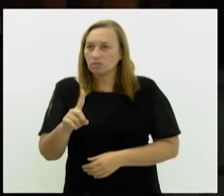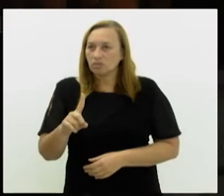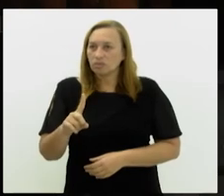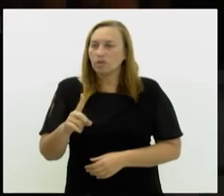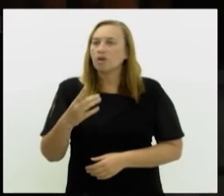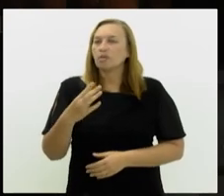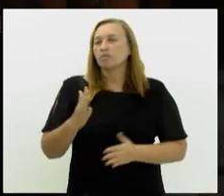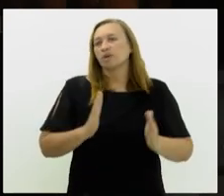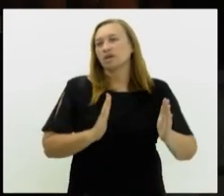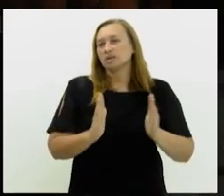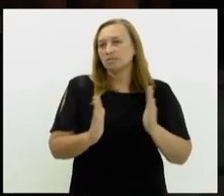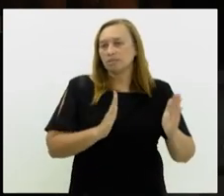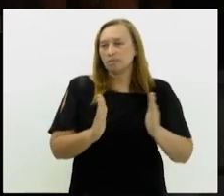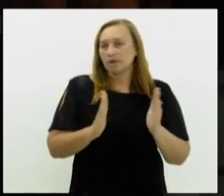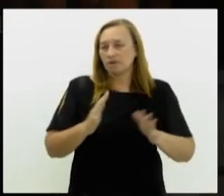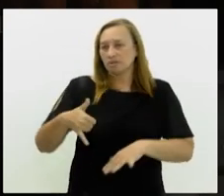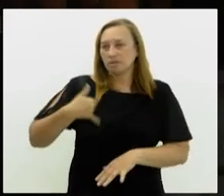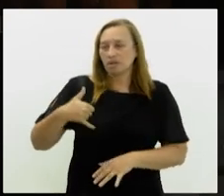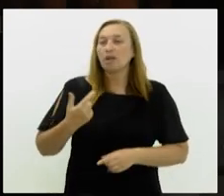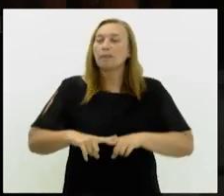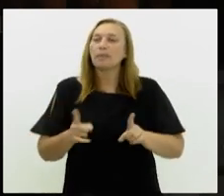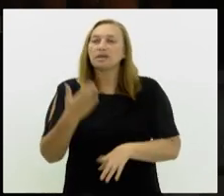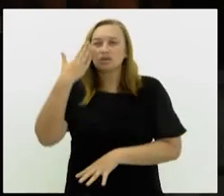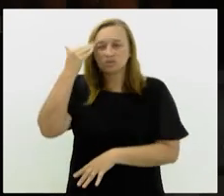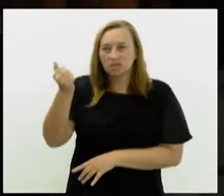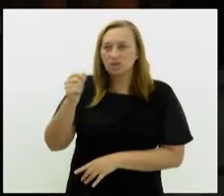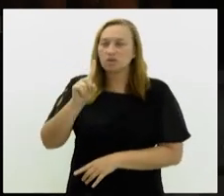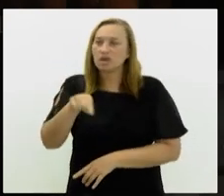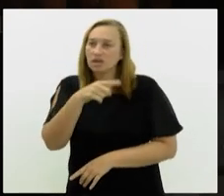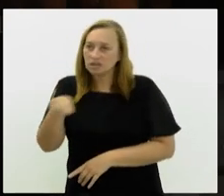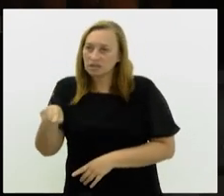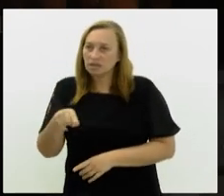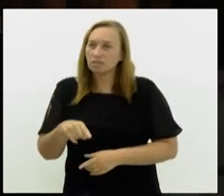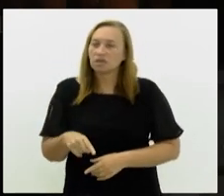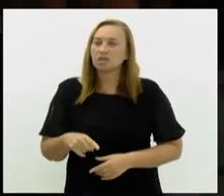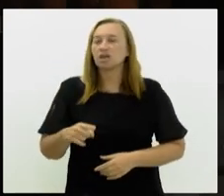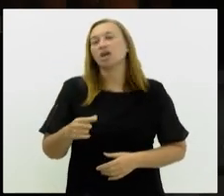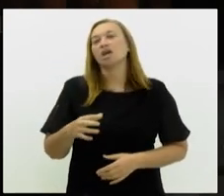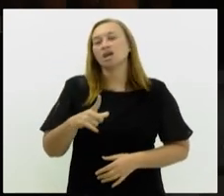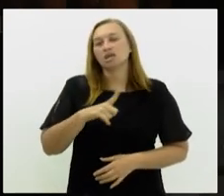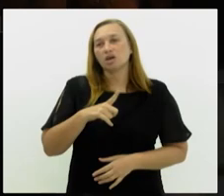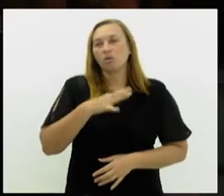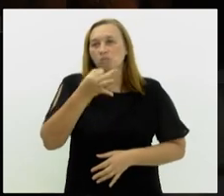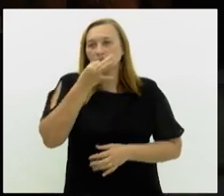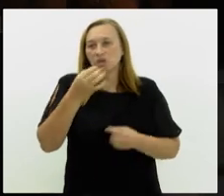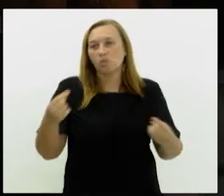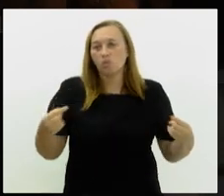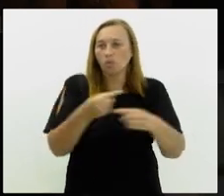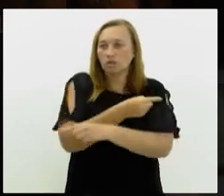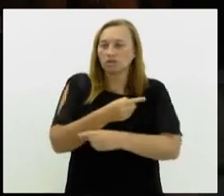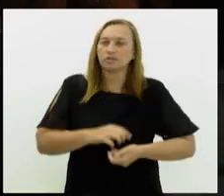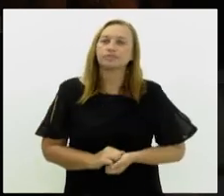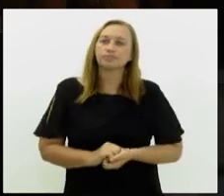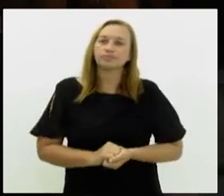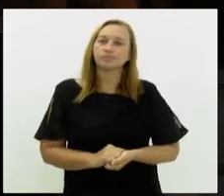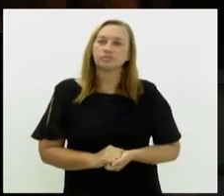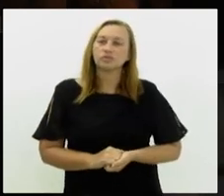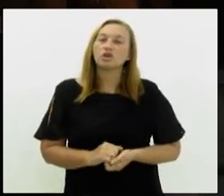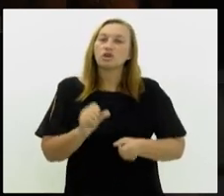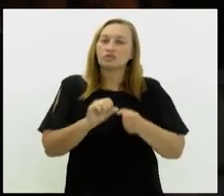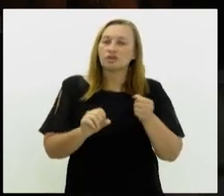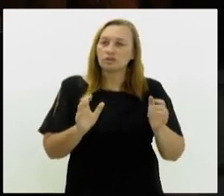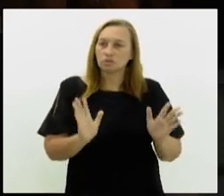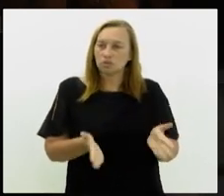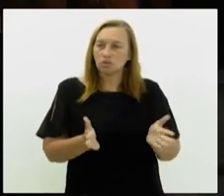posicionamento definitivo. Mas eu sei o que é censura e tenho um posicionamento definitivo contra a censura. O que se fez